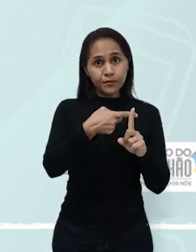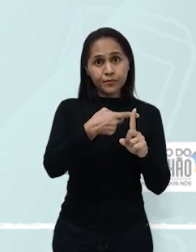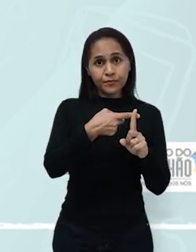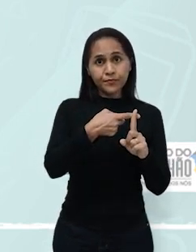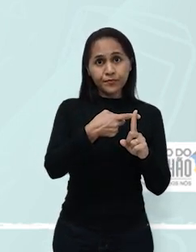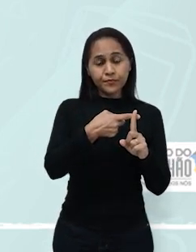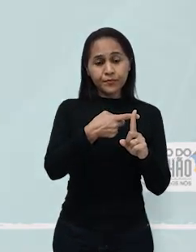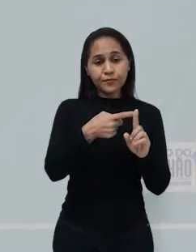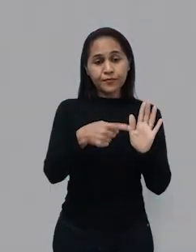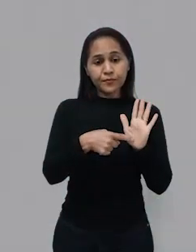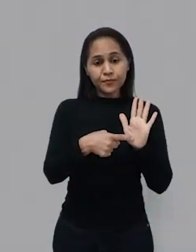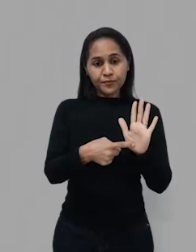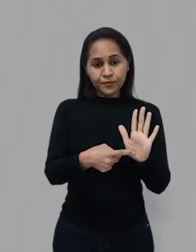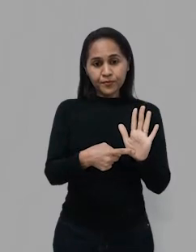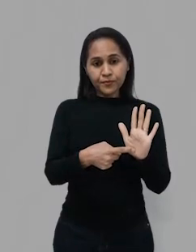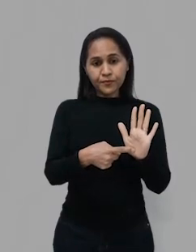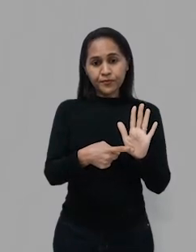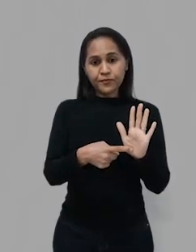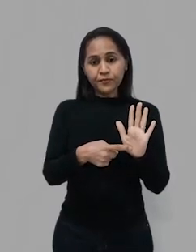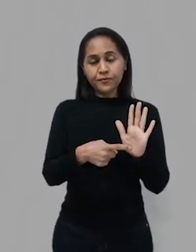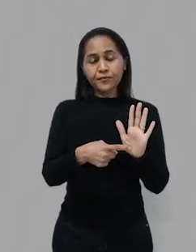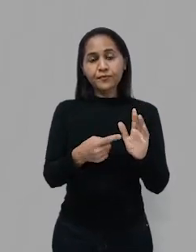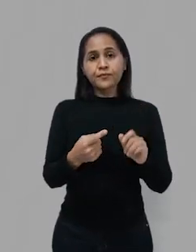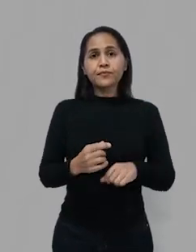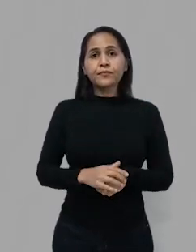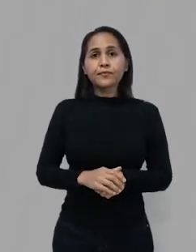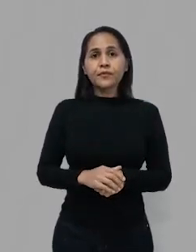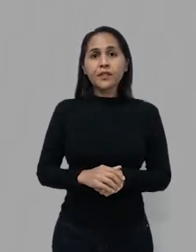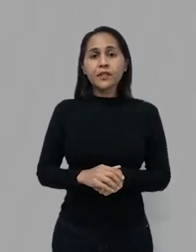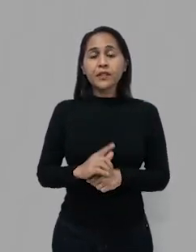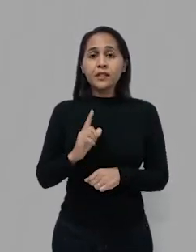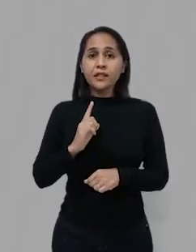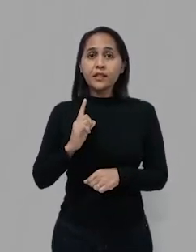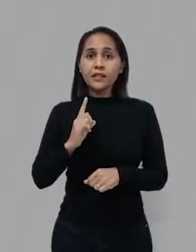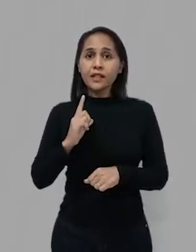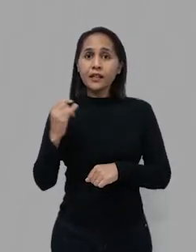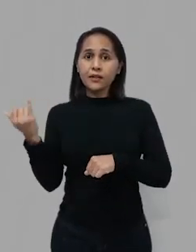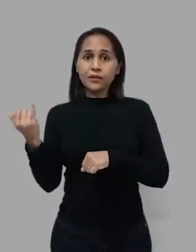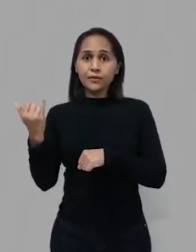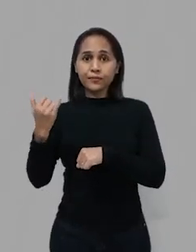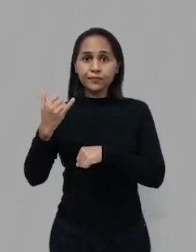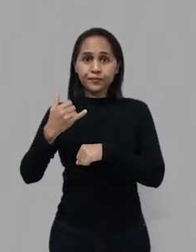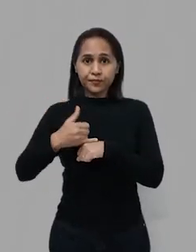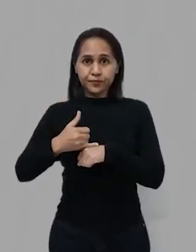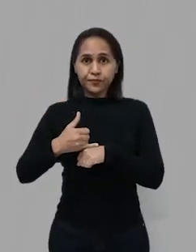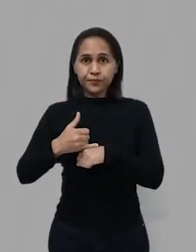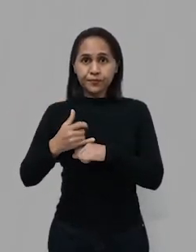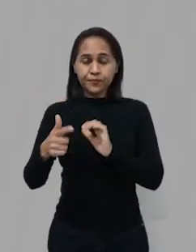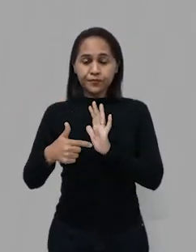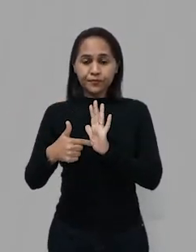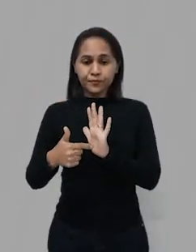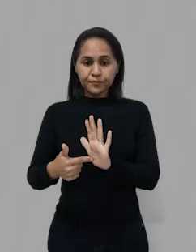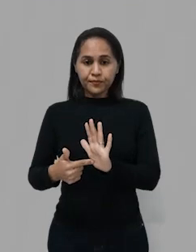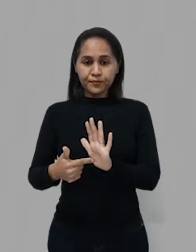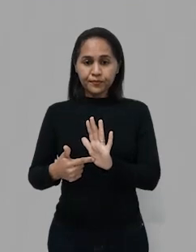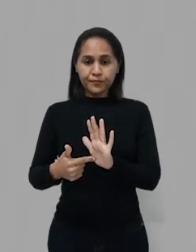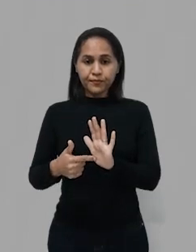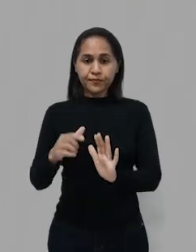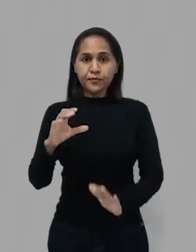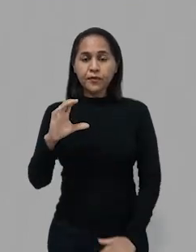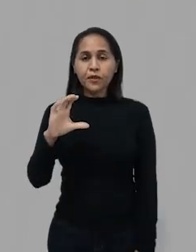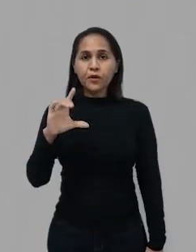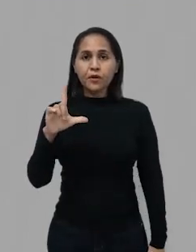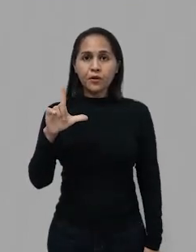hidrogênio, o cátion é o íon positivo, o hidrogênio, e o ânion, que é o íon negativo, no caso é o cloro